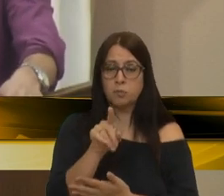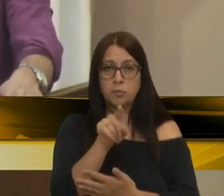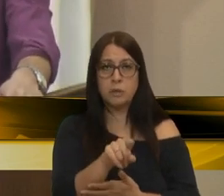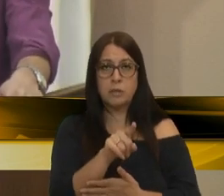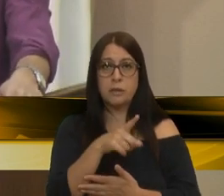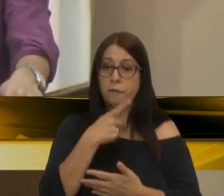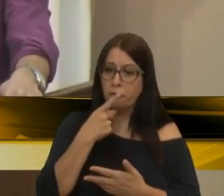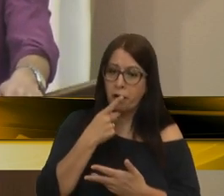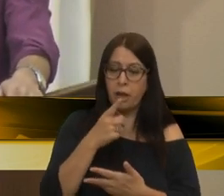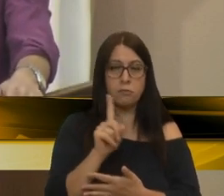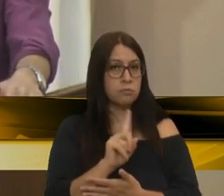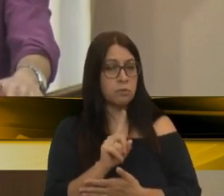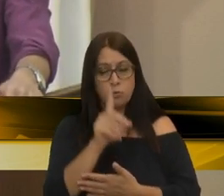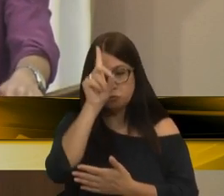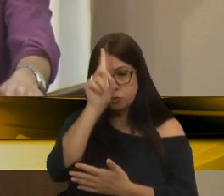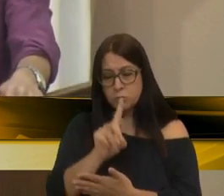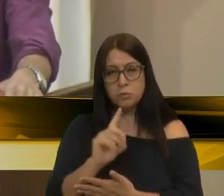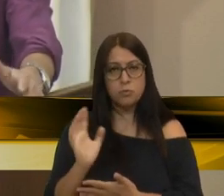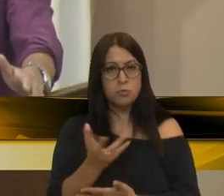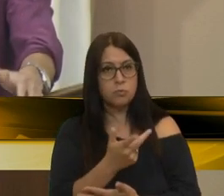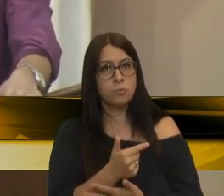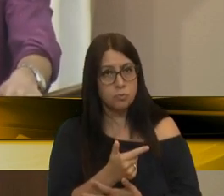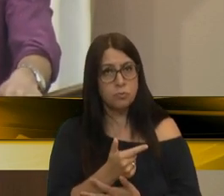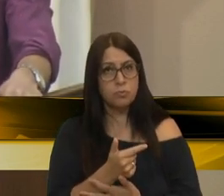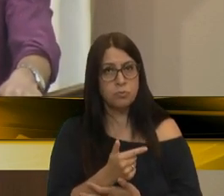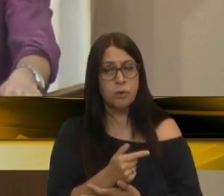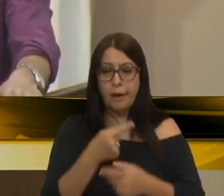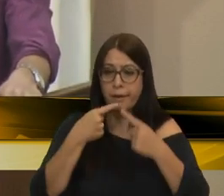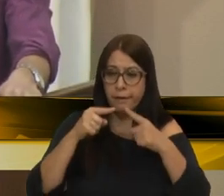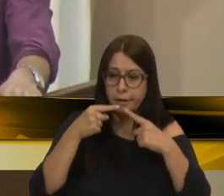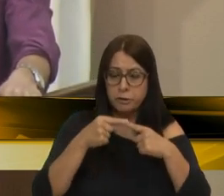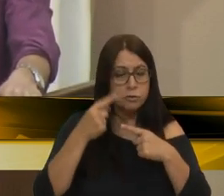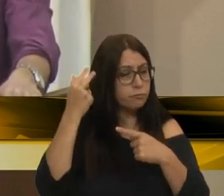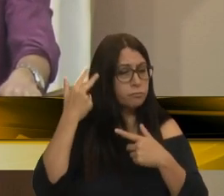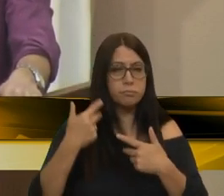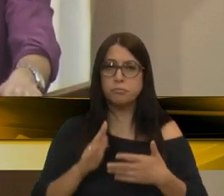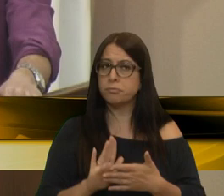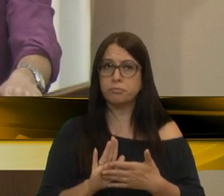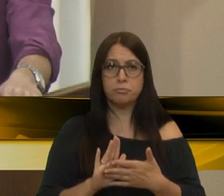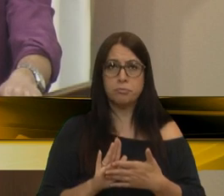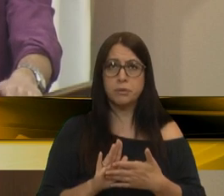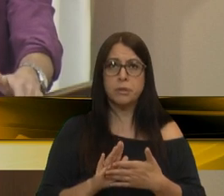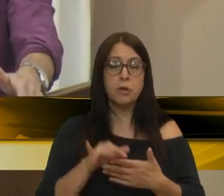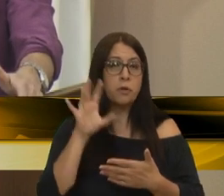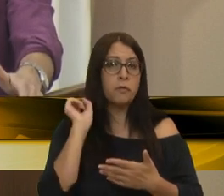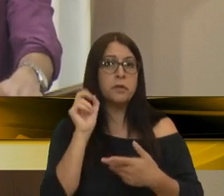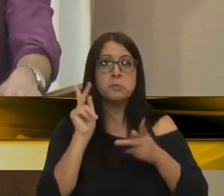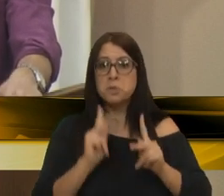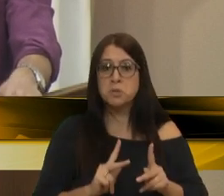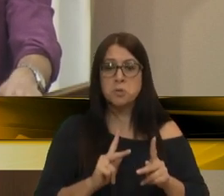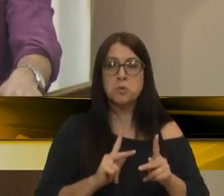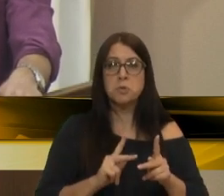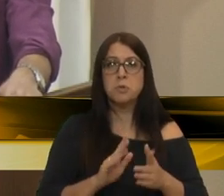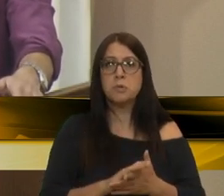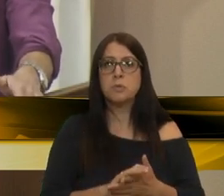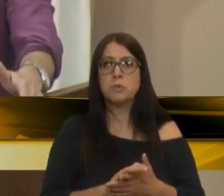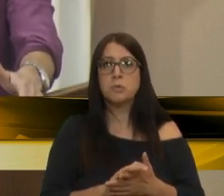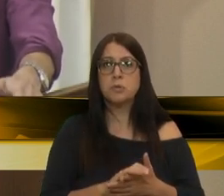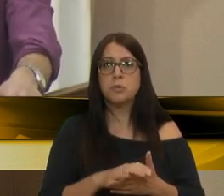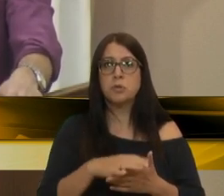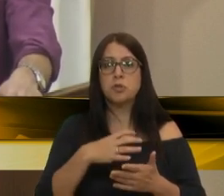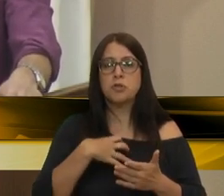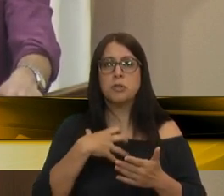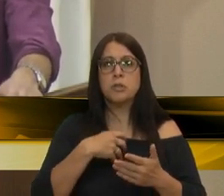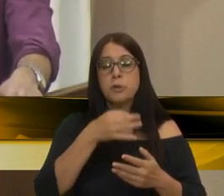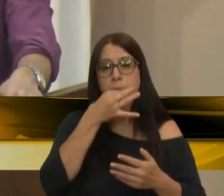se manifestar ou não, é um direito de todos. Então, a crítica ela é normal, a gente escuta pessoas de todos os sentidos, todas